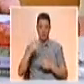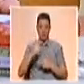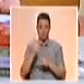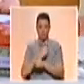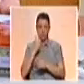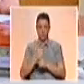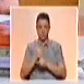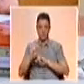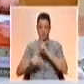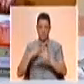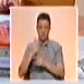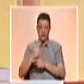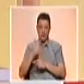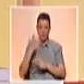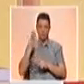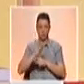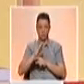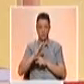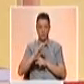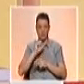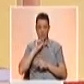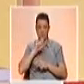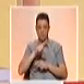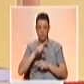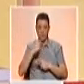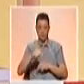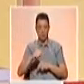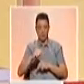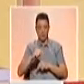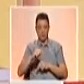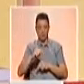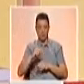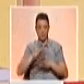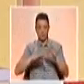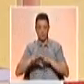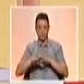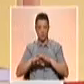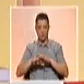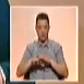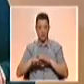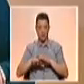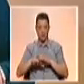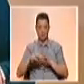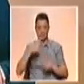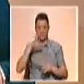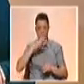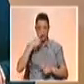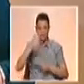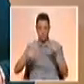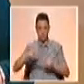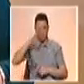em vez de outros, optando, por exemplo, margem. Produtos que consomem menos água na sua feitura. Lá está. Se as pessoas não